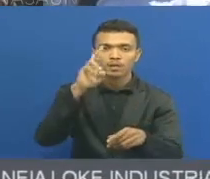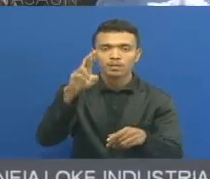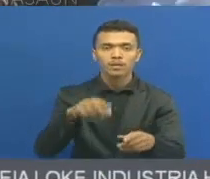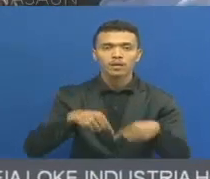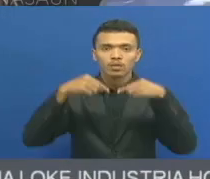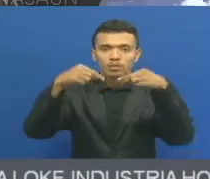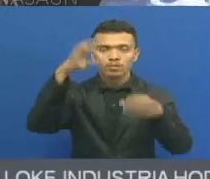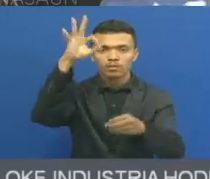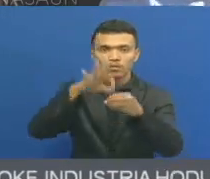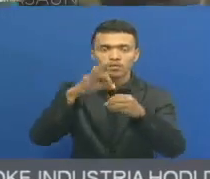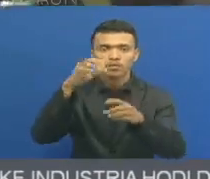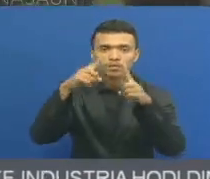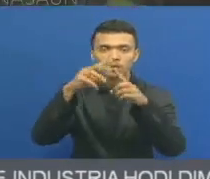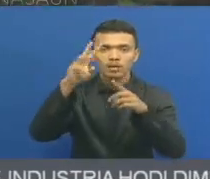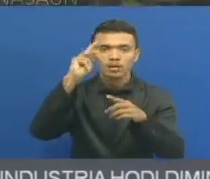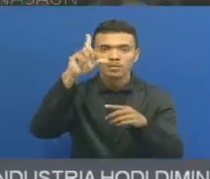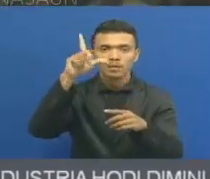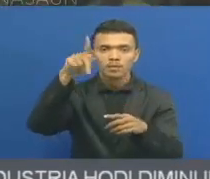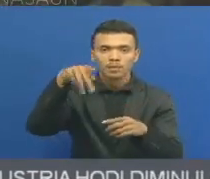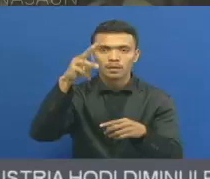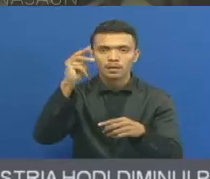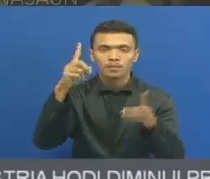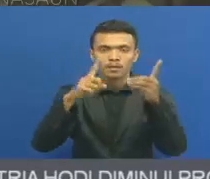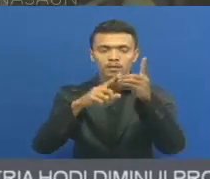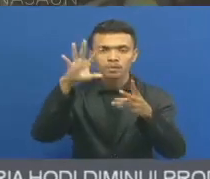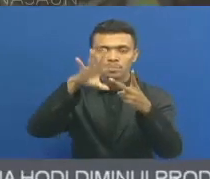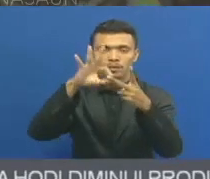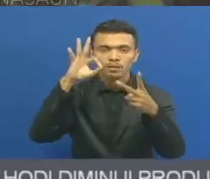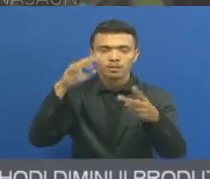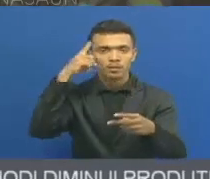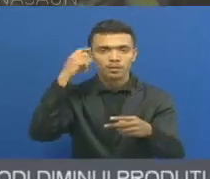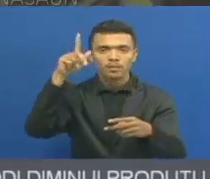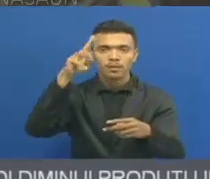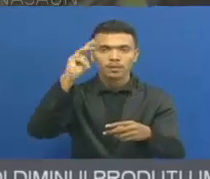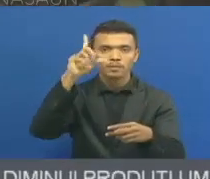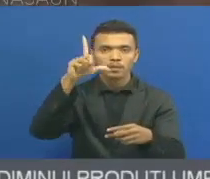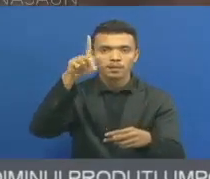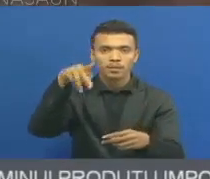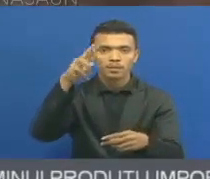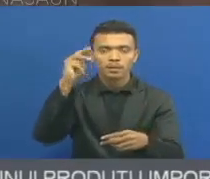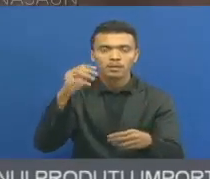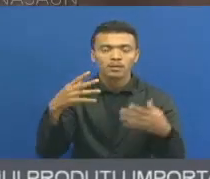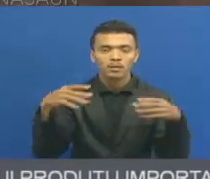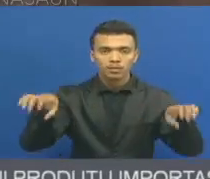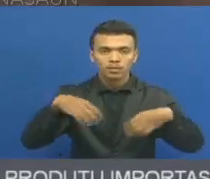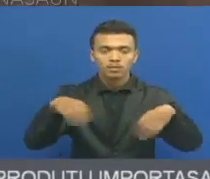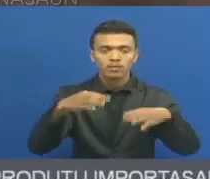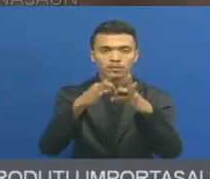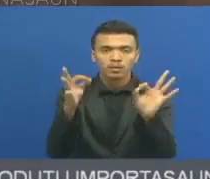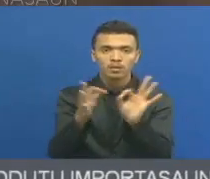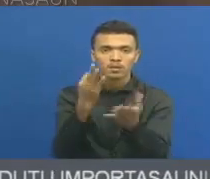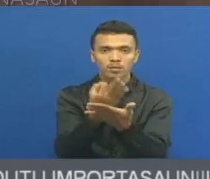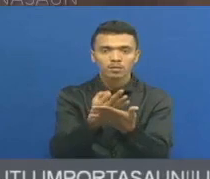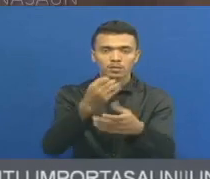deposita votos confiança para MLPM e Haloron Elisson. Também MLPM se esforço, atu Hadia Presu Café.